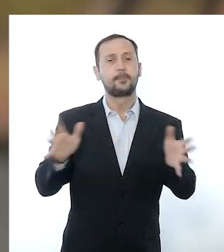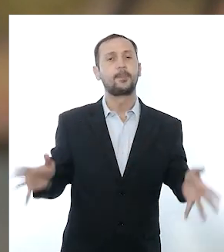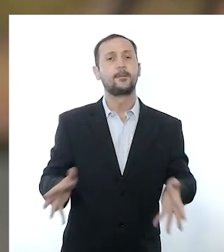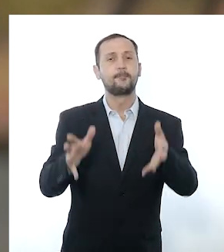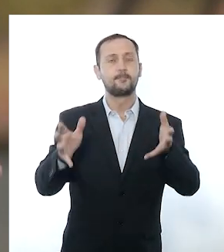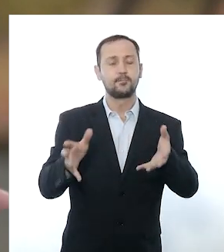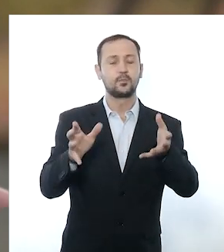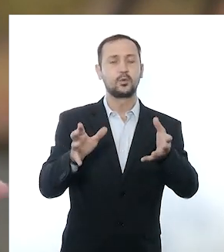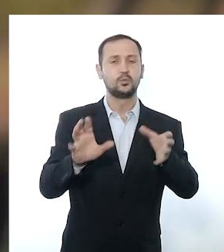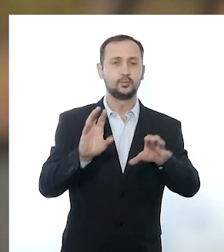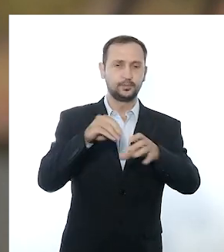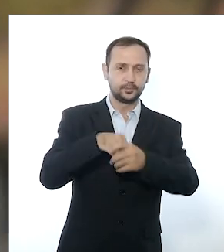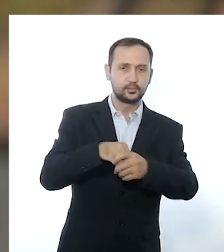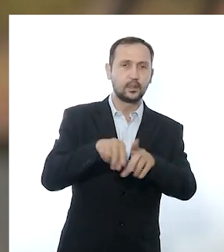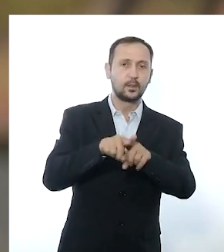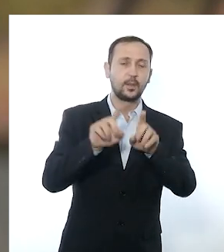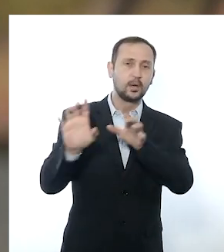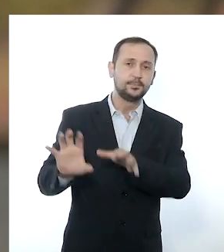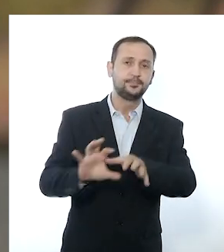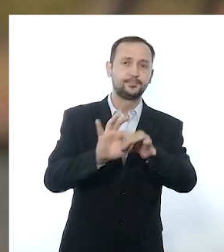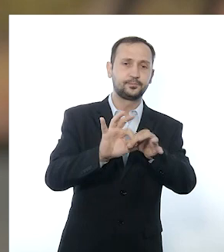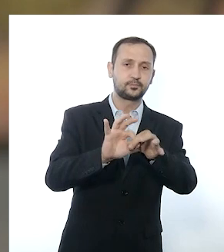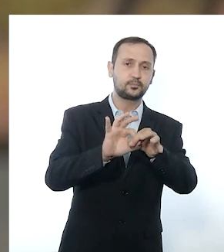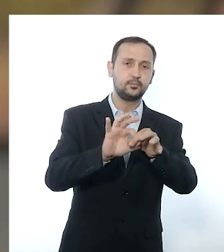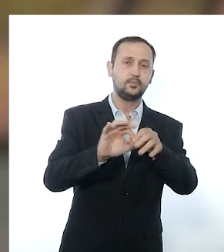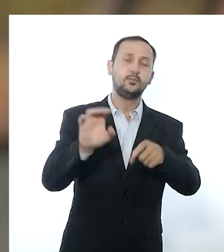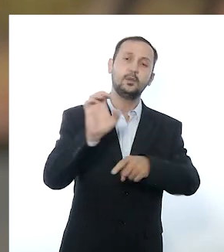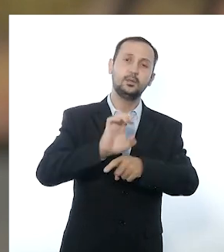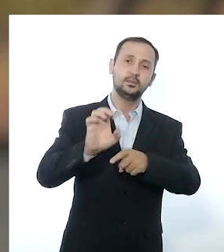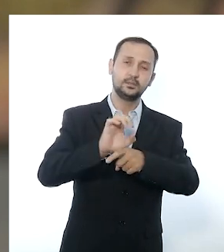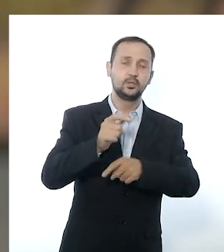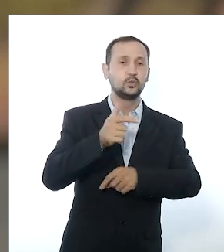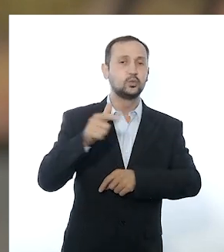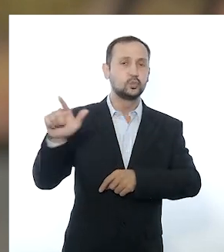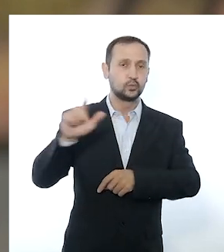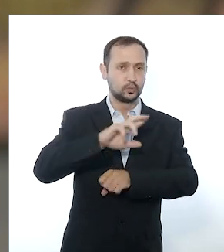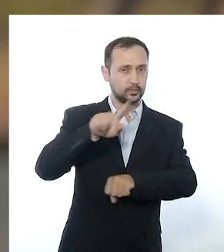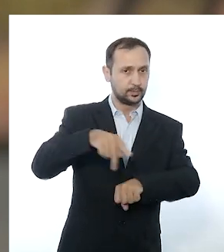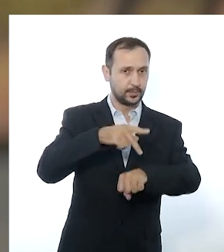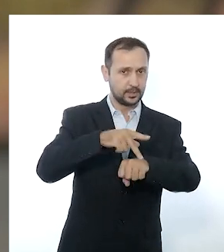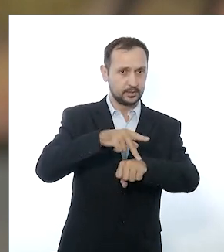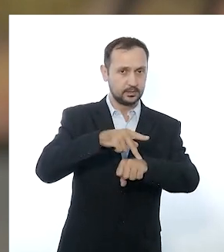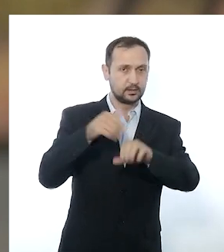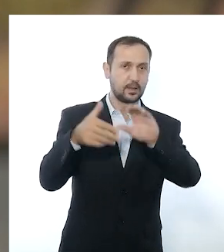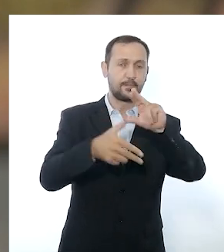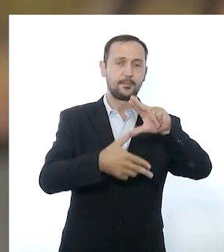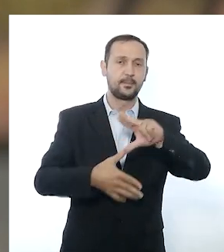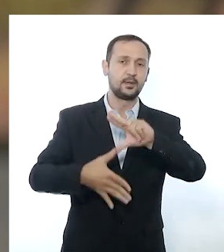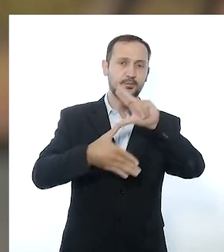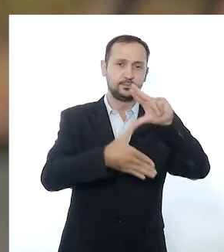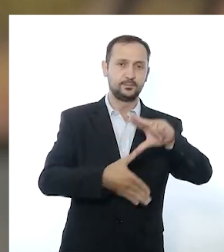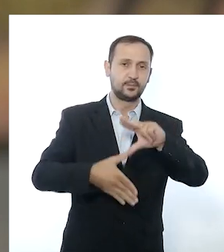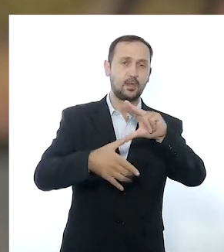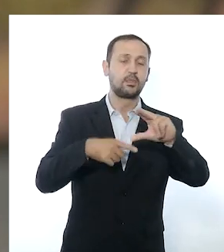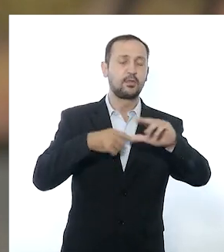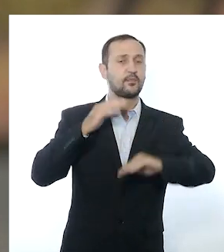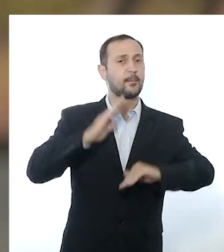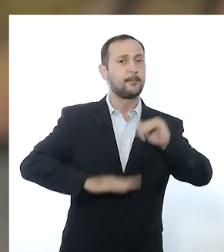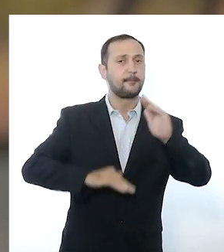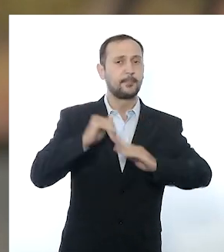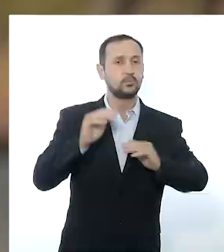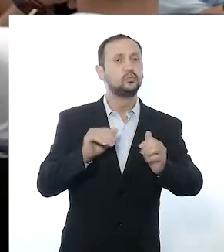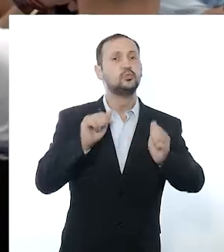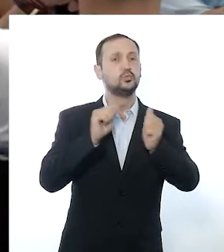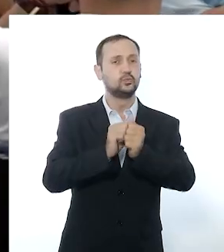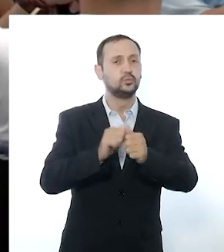setor e a integração do Estado e os demais países da América Latina reuniu profissionais em audiência